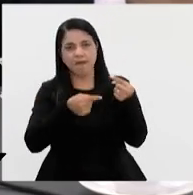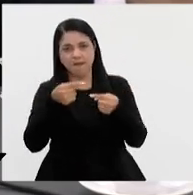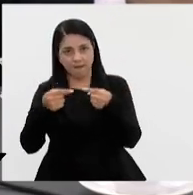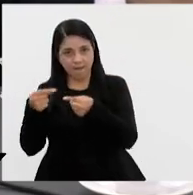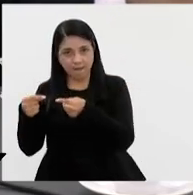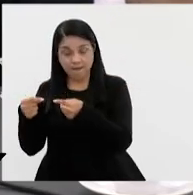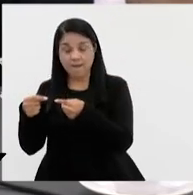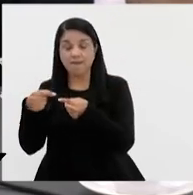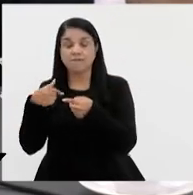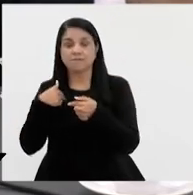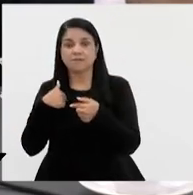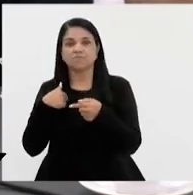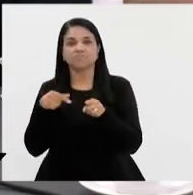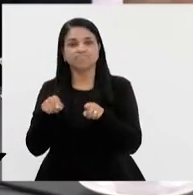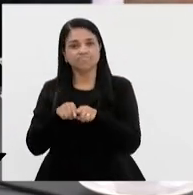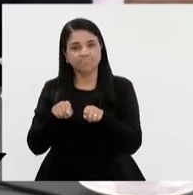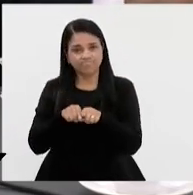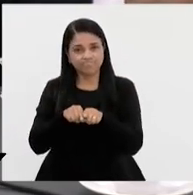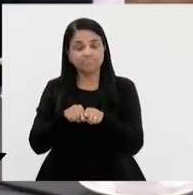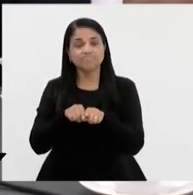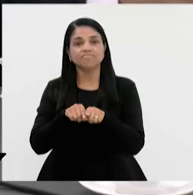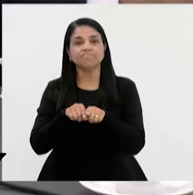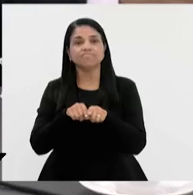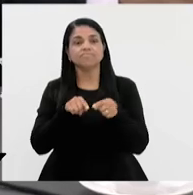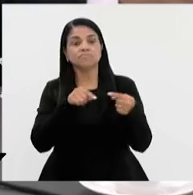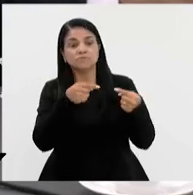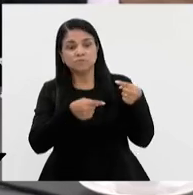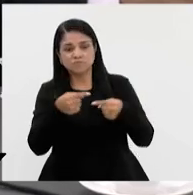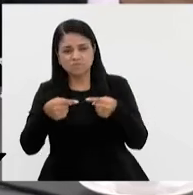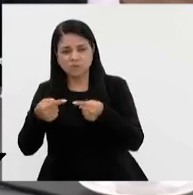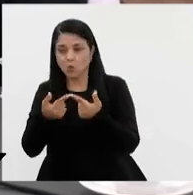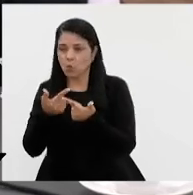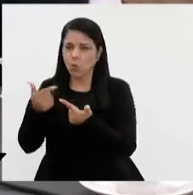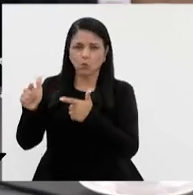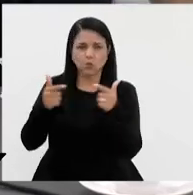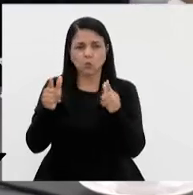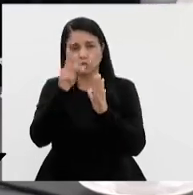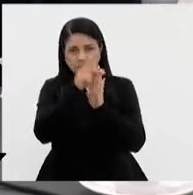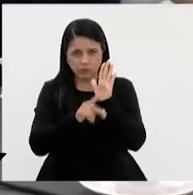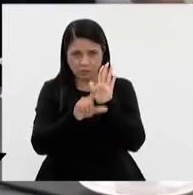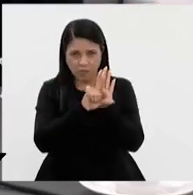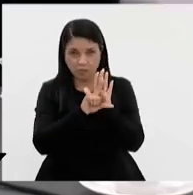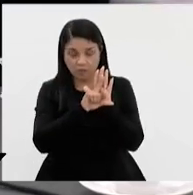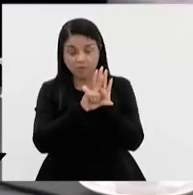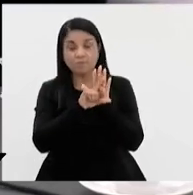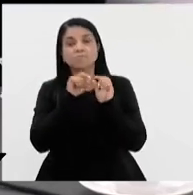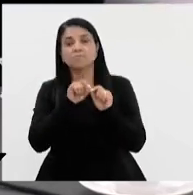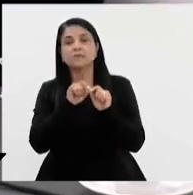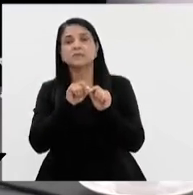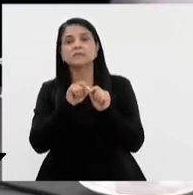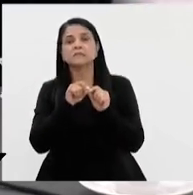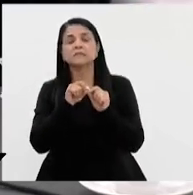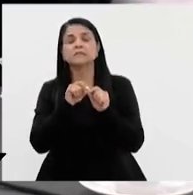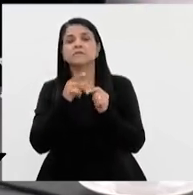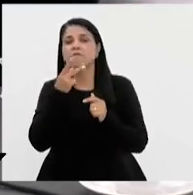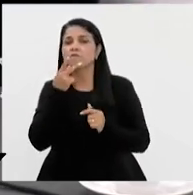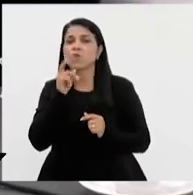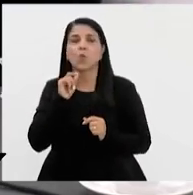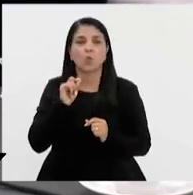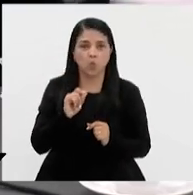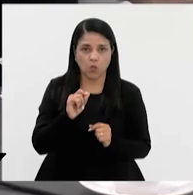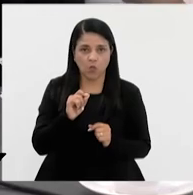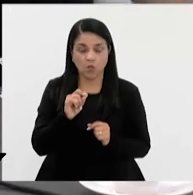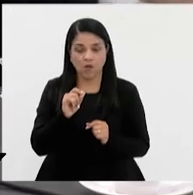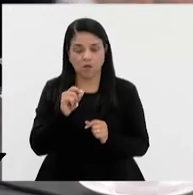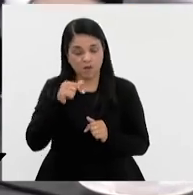e muitas das vezes, quando nós estamos discutindo outros projetos de lei, normalmente se diz aqui